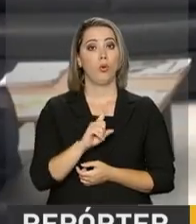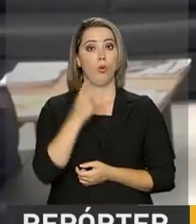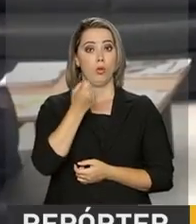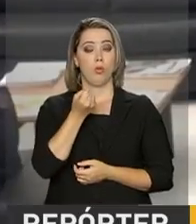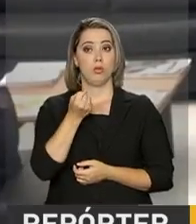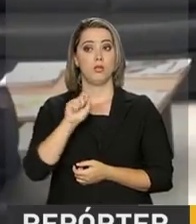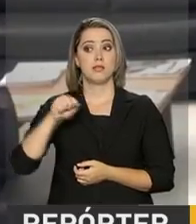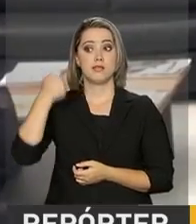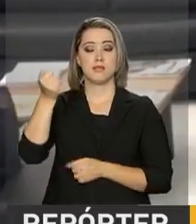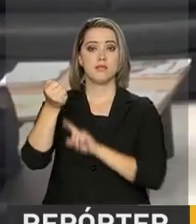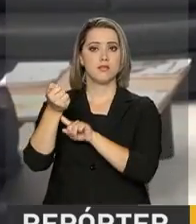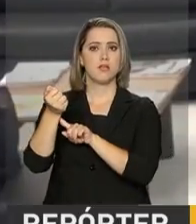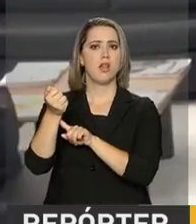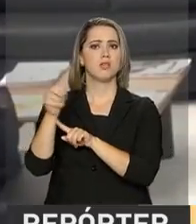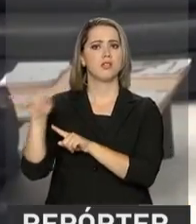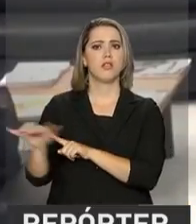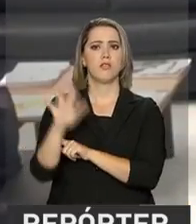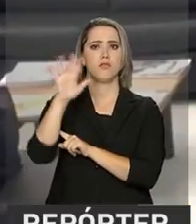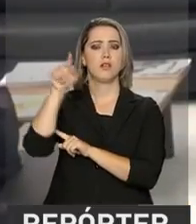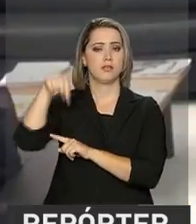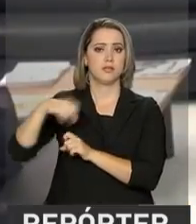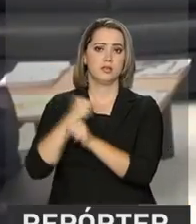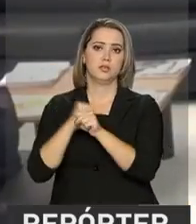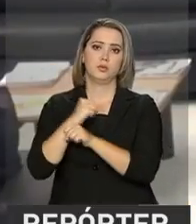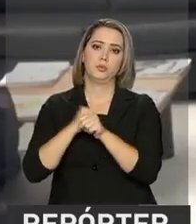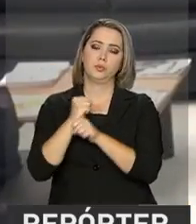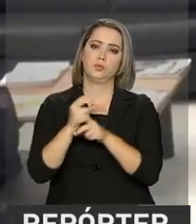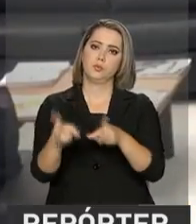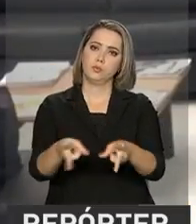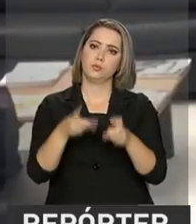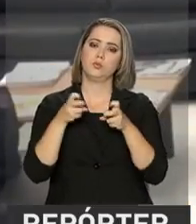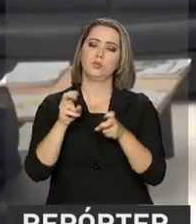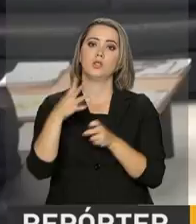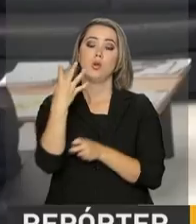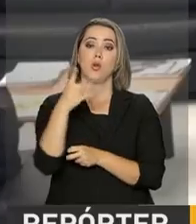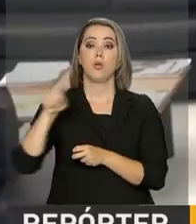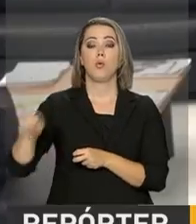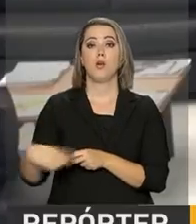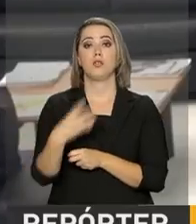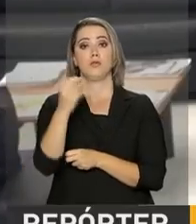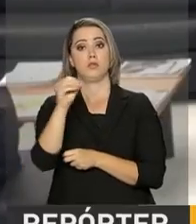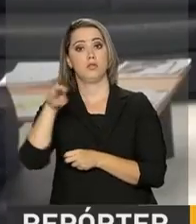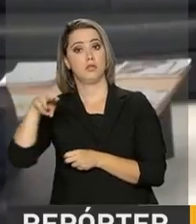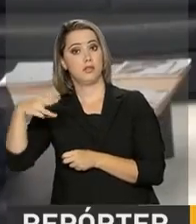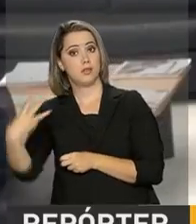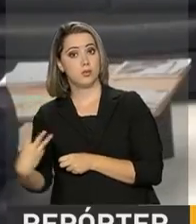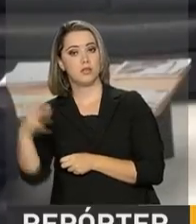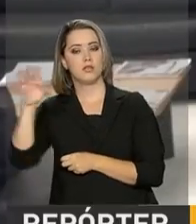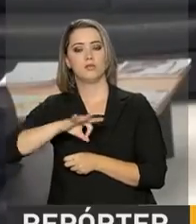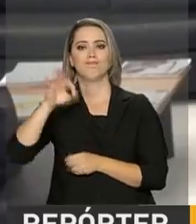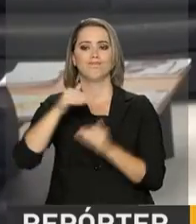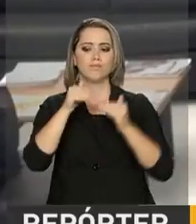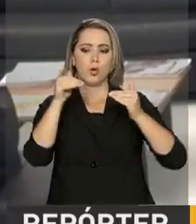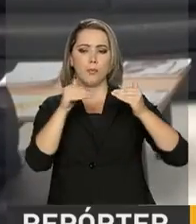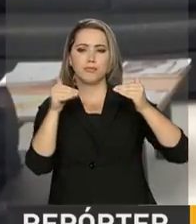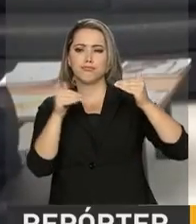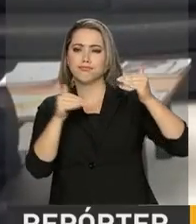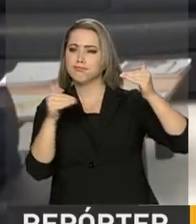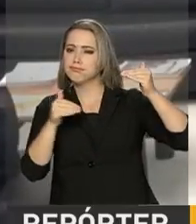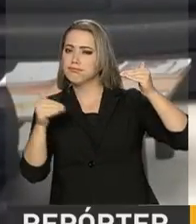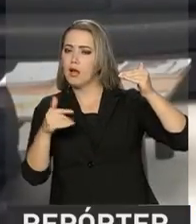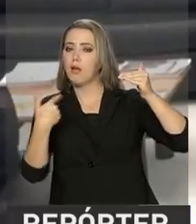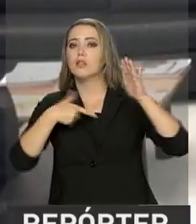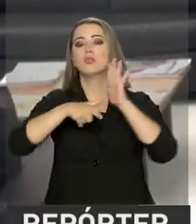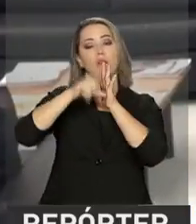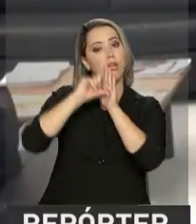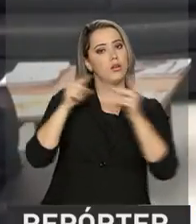previsão de inflação para este ano a estimativa de analistas do mercado agora é de 4,03 por cento bem abaixo do centro da meta estabelecida